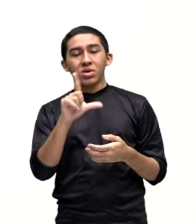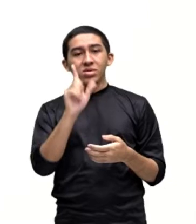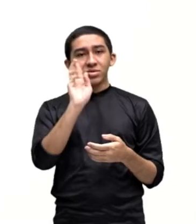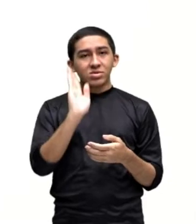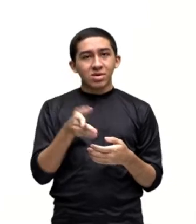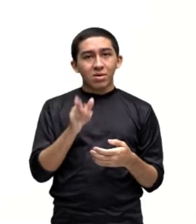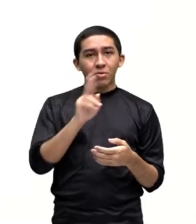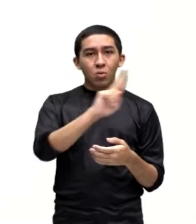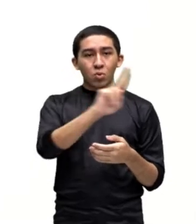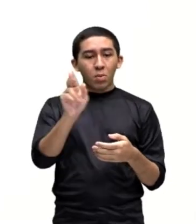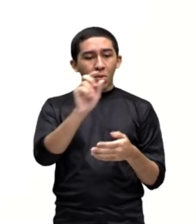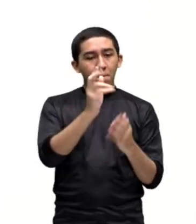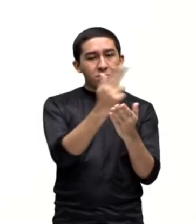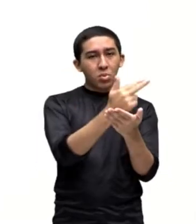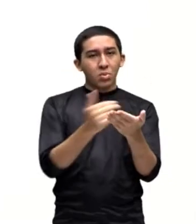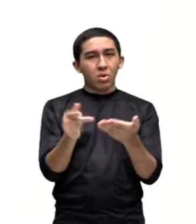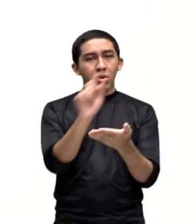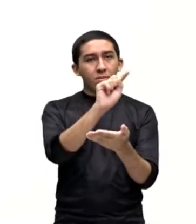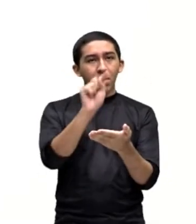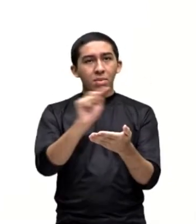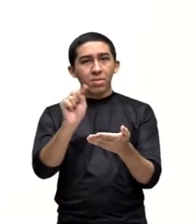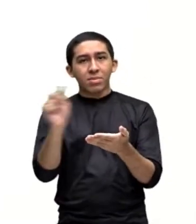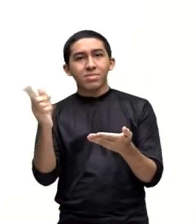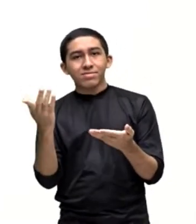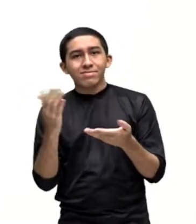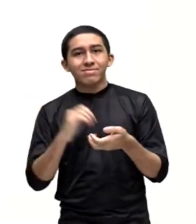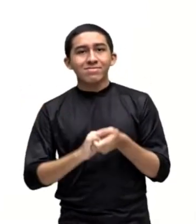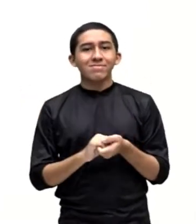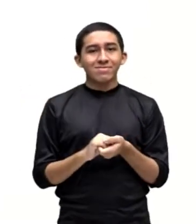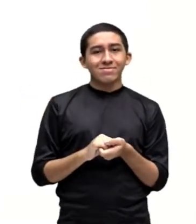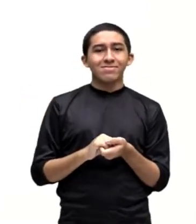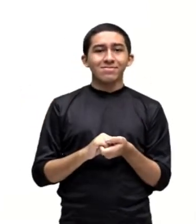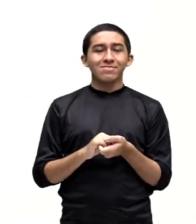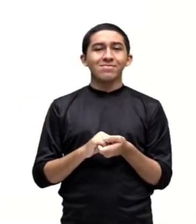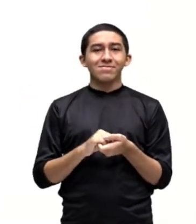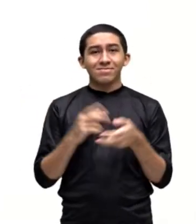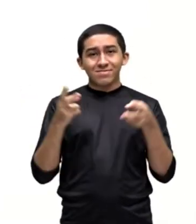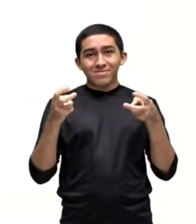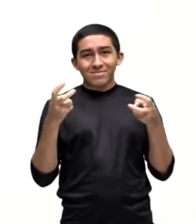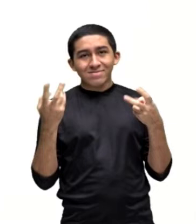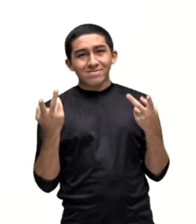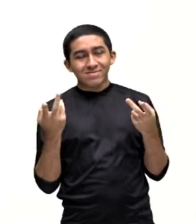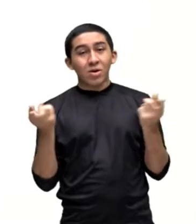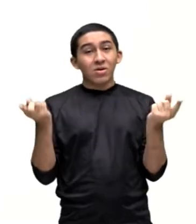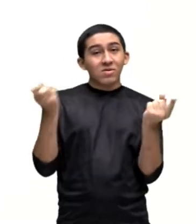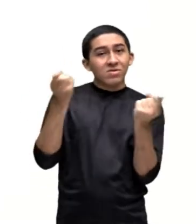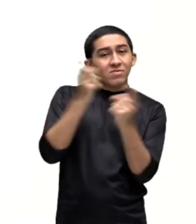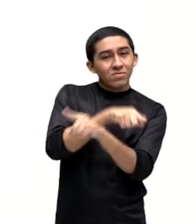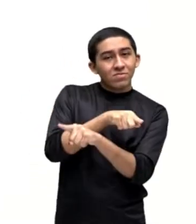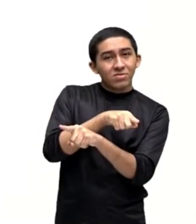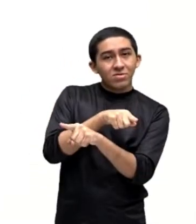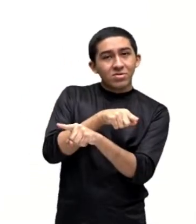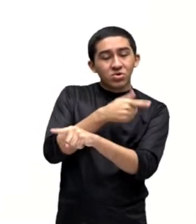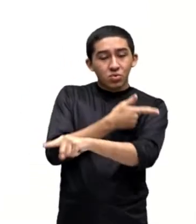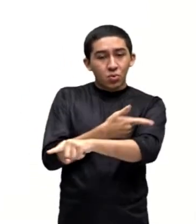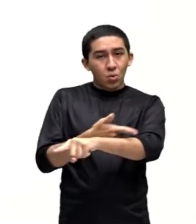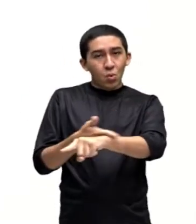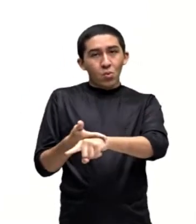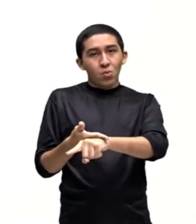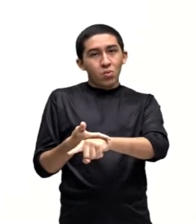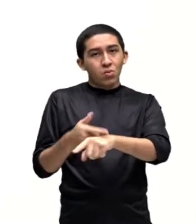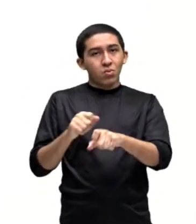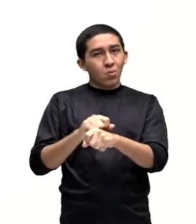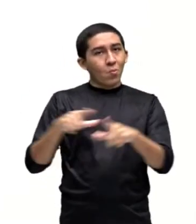nela, né? Então, notem que nesse caso aqui, escrever com o dedo, né, na sujeira, é o contrário de dizer que está